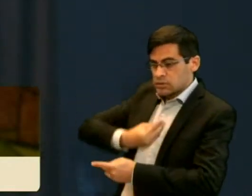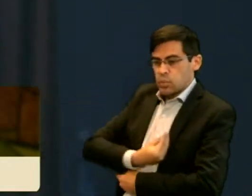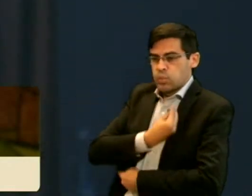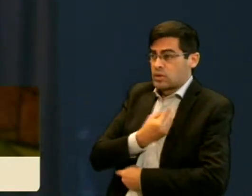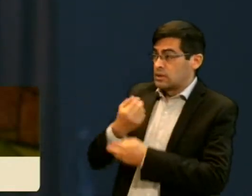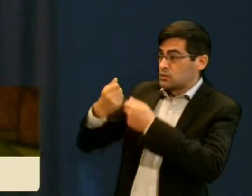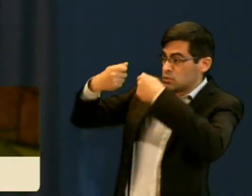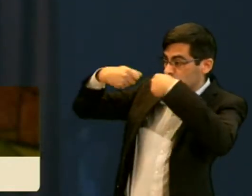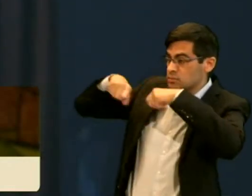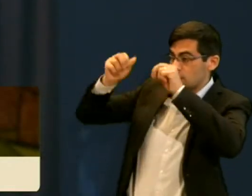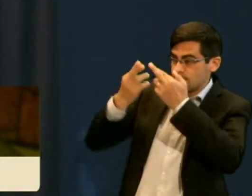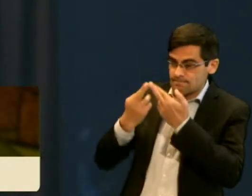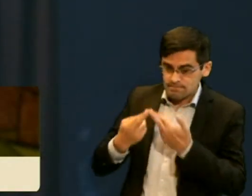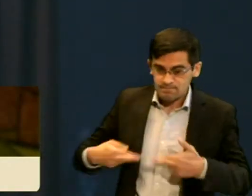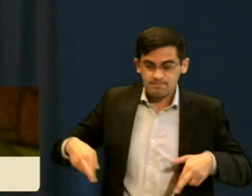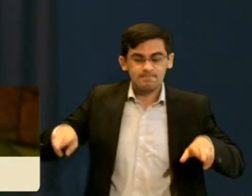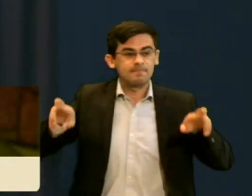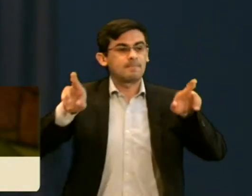nos renovam.